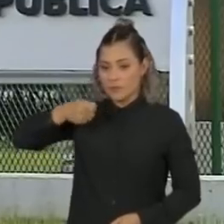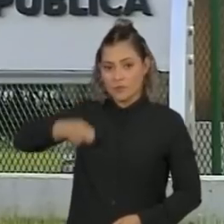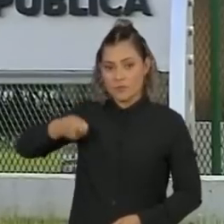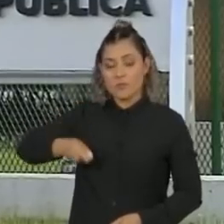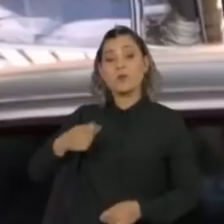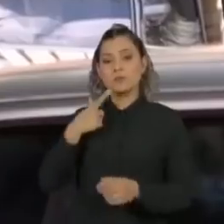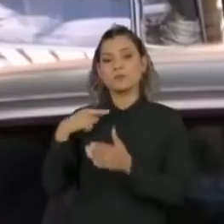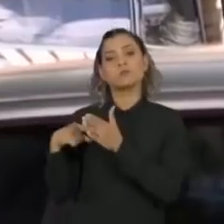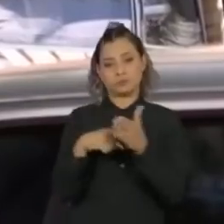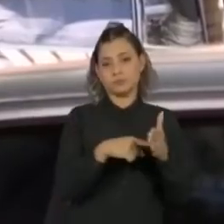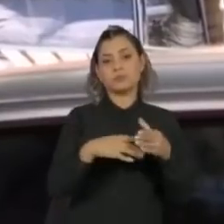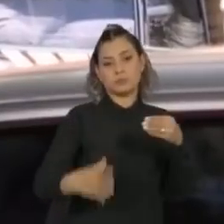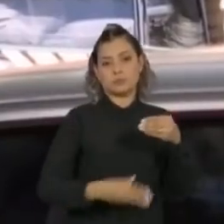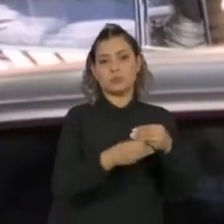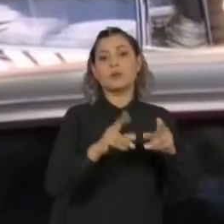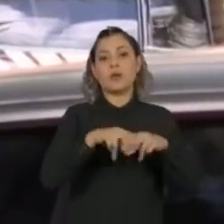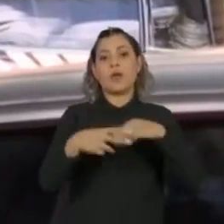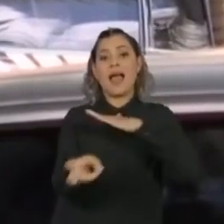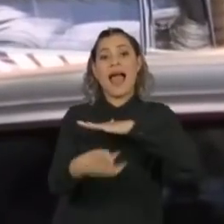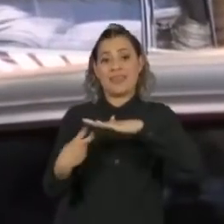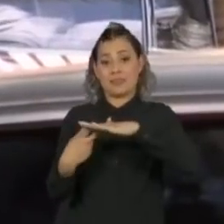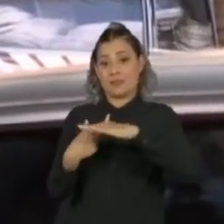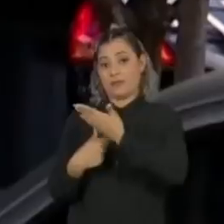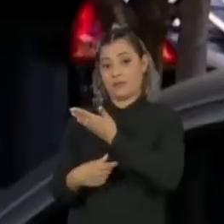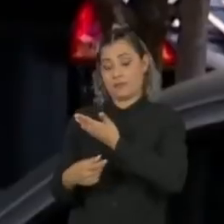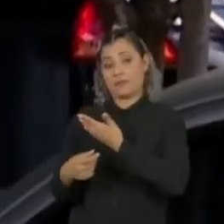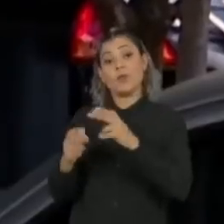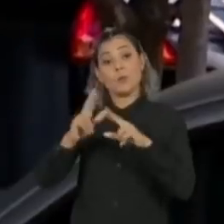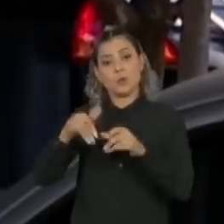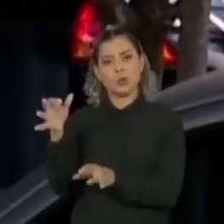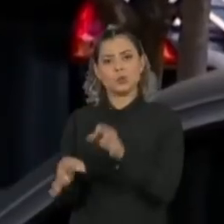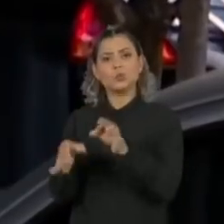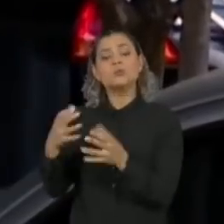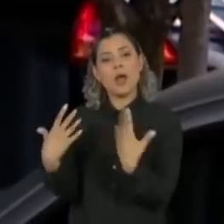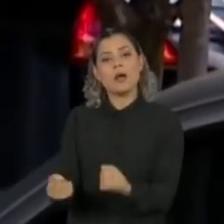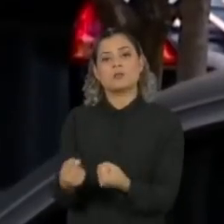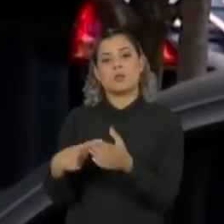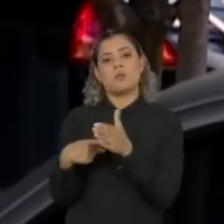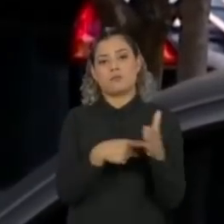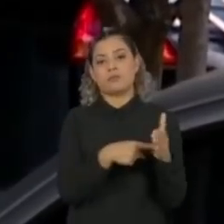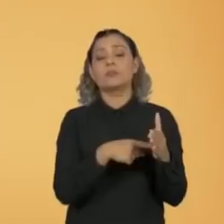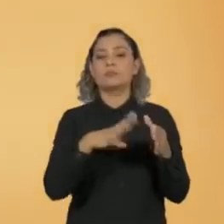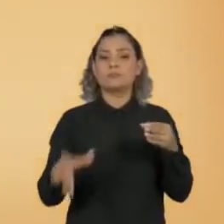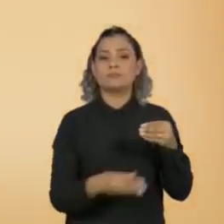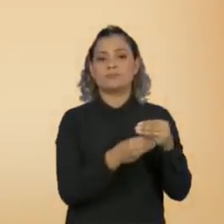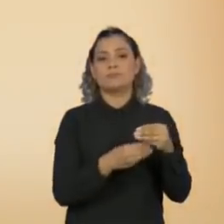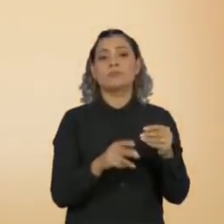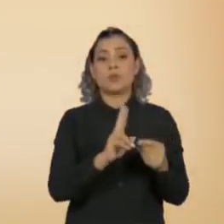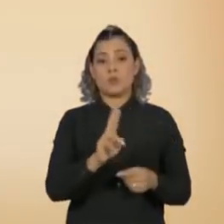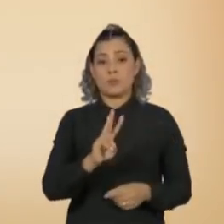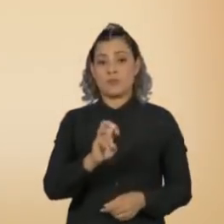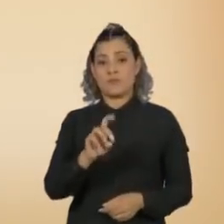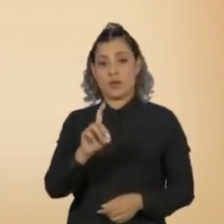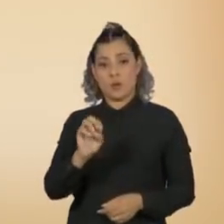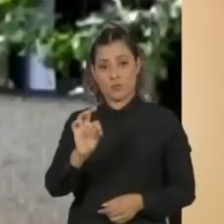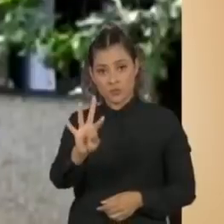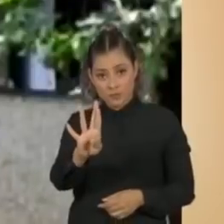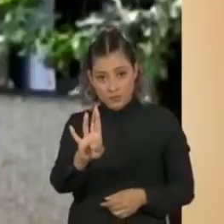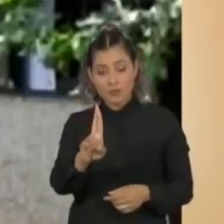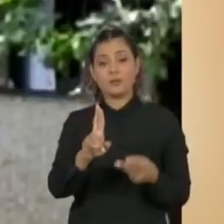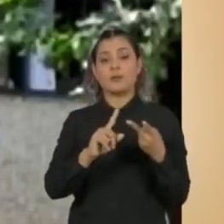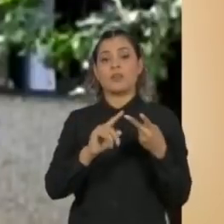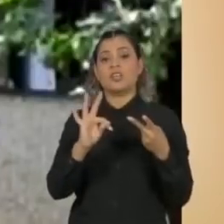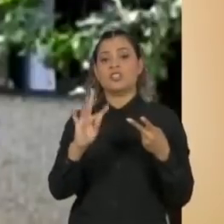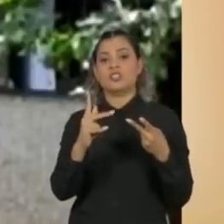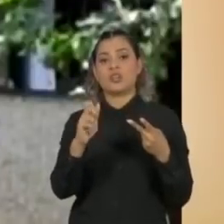Greenwald na denúncia contra os 6 hackers. O juiz Ricardo Leite aceitou a denúncia e tornou réus Walter Delgatti Neto,